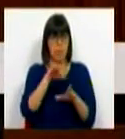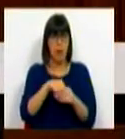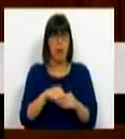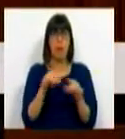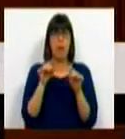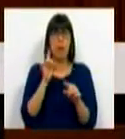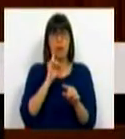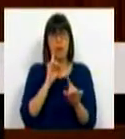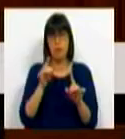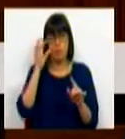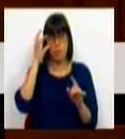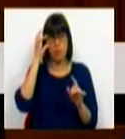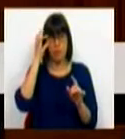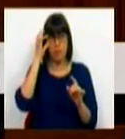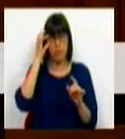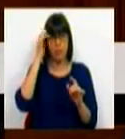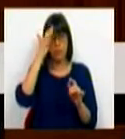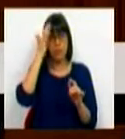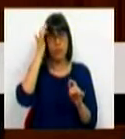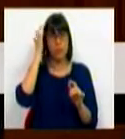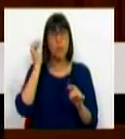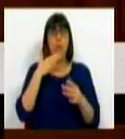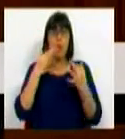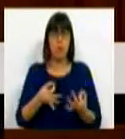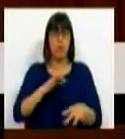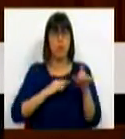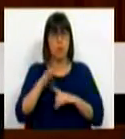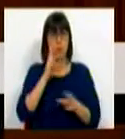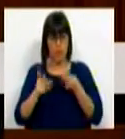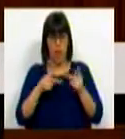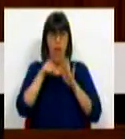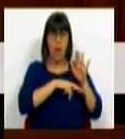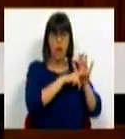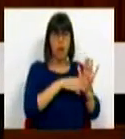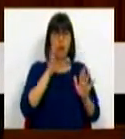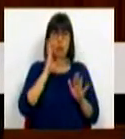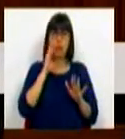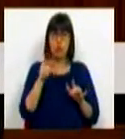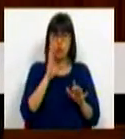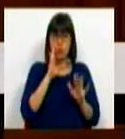Bom, aí importa talvez, no fundo, e com certeza que o Sr. Deputado analisou os relatórios e quantas já viu,